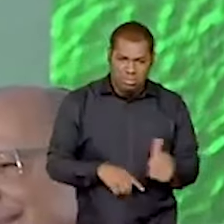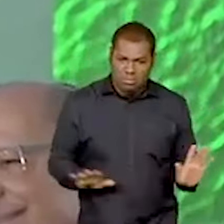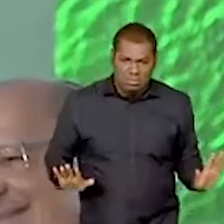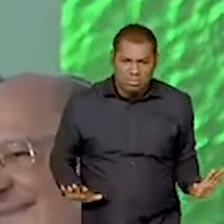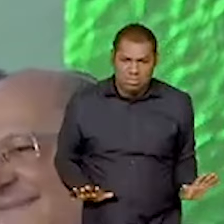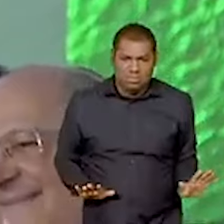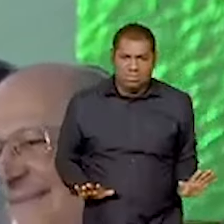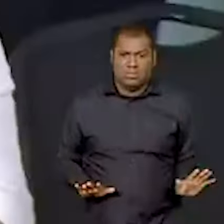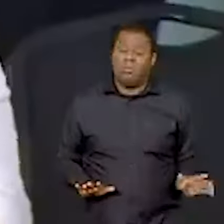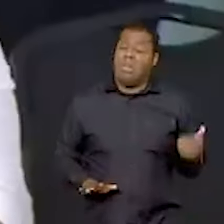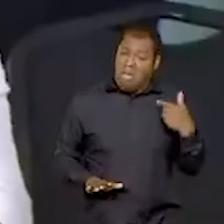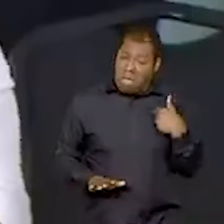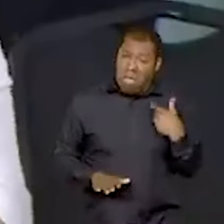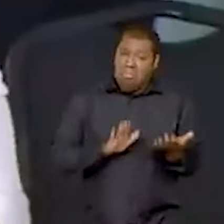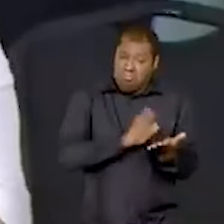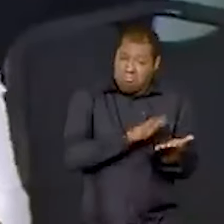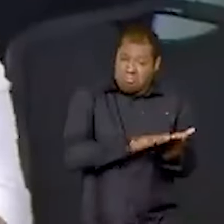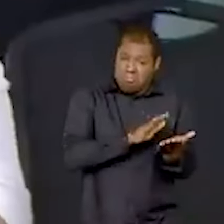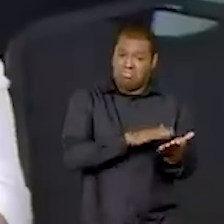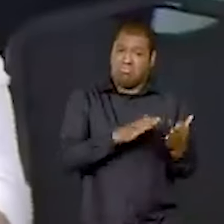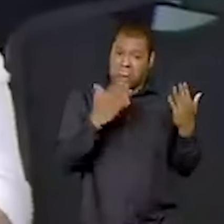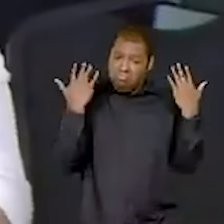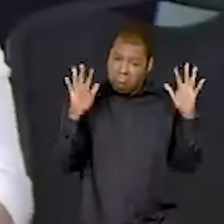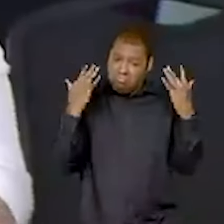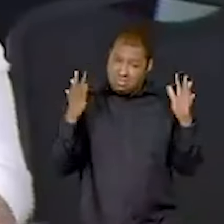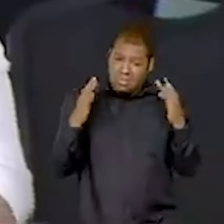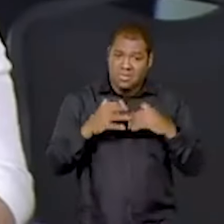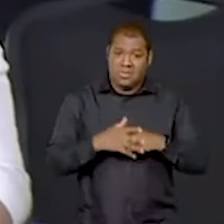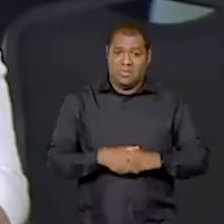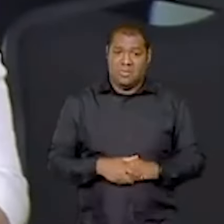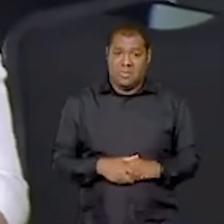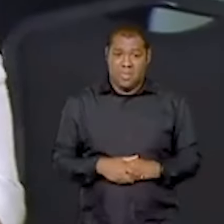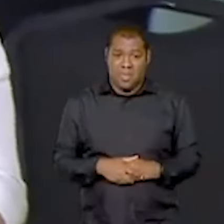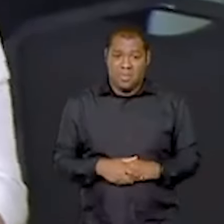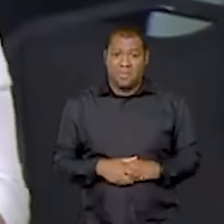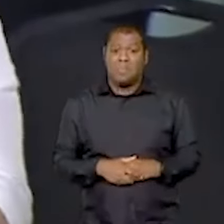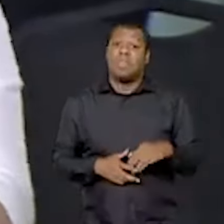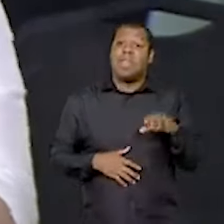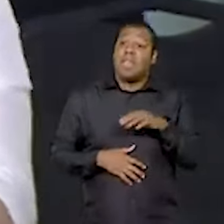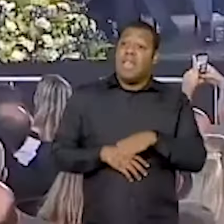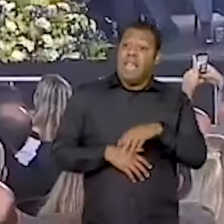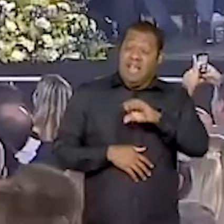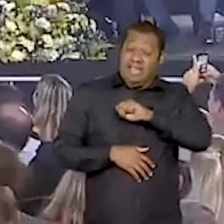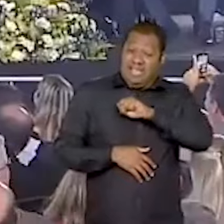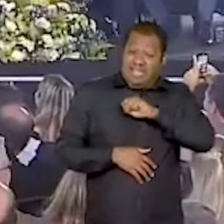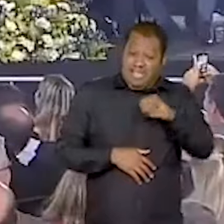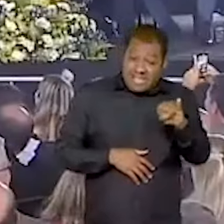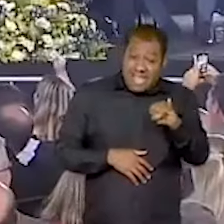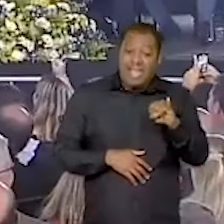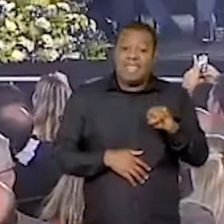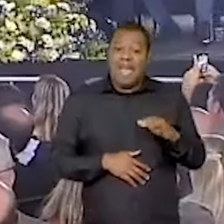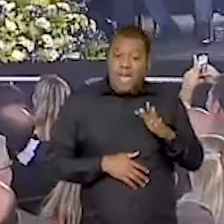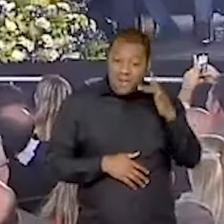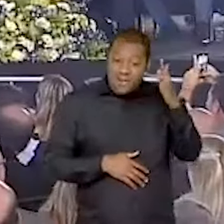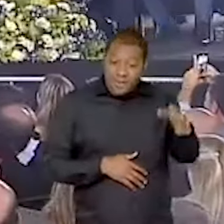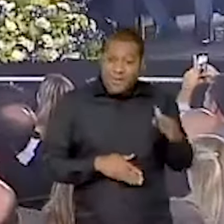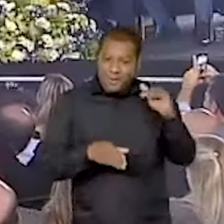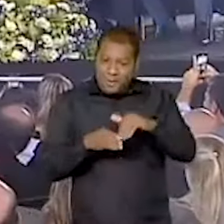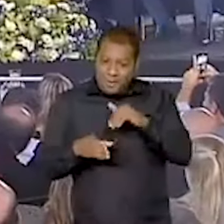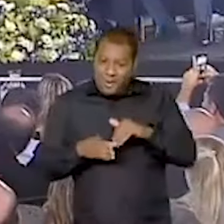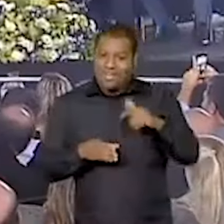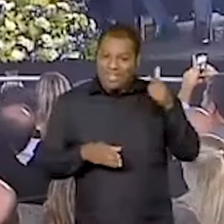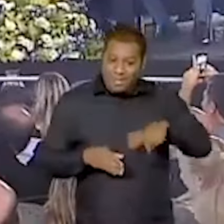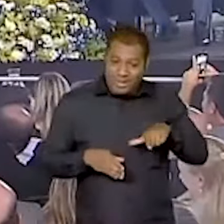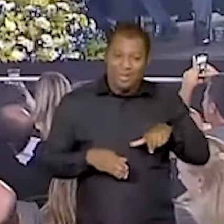Eu tenho que parabenizá-lo e preparar para derrotar você nas próximas eleições. E enquanto a